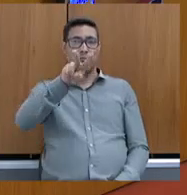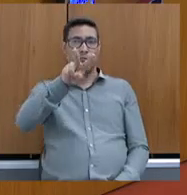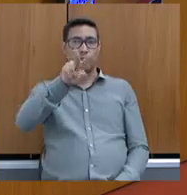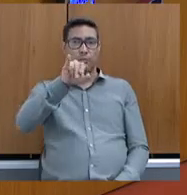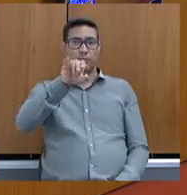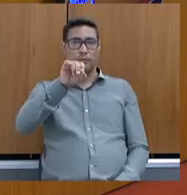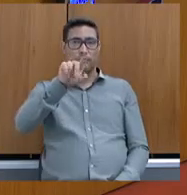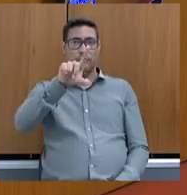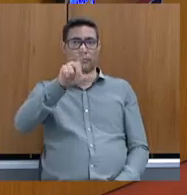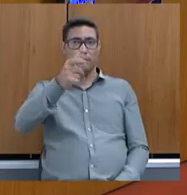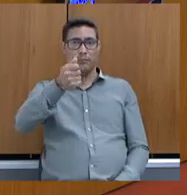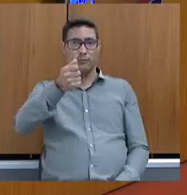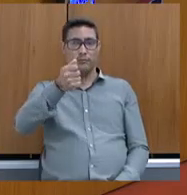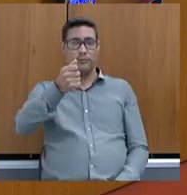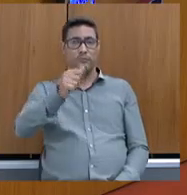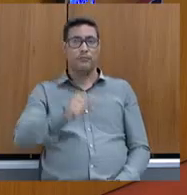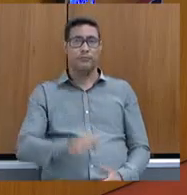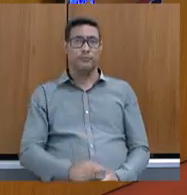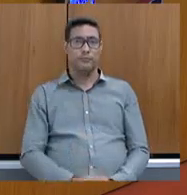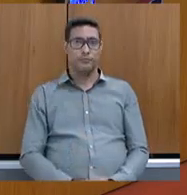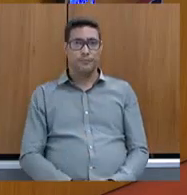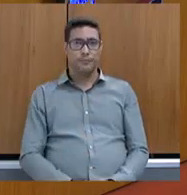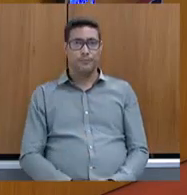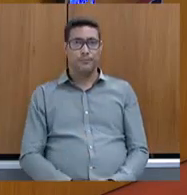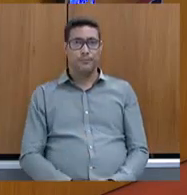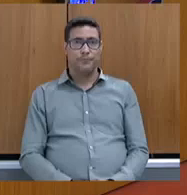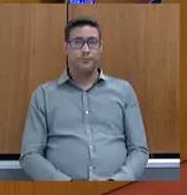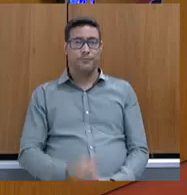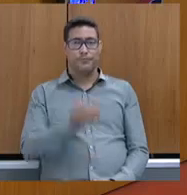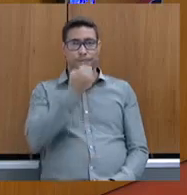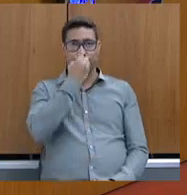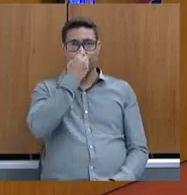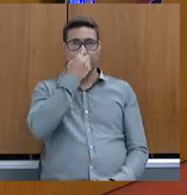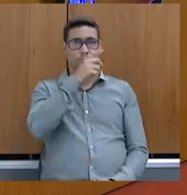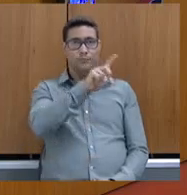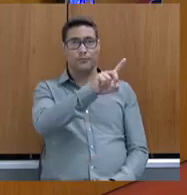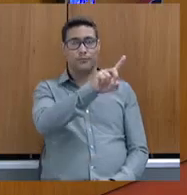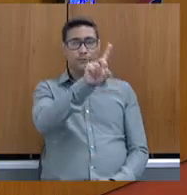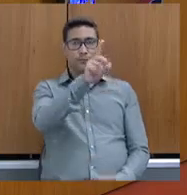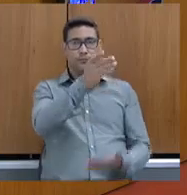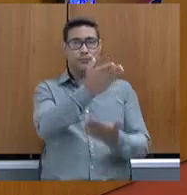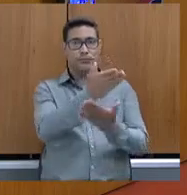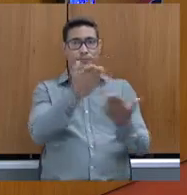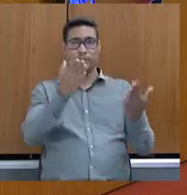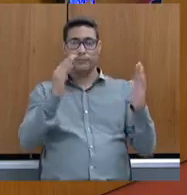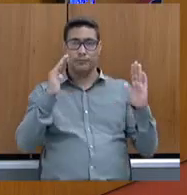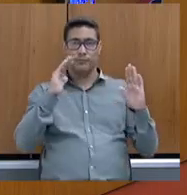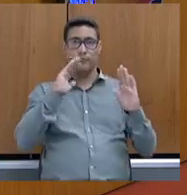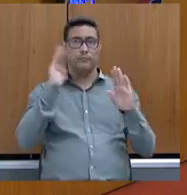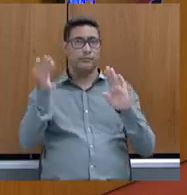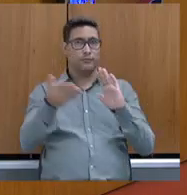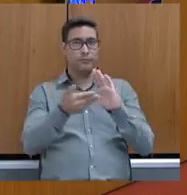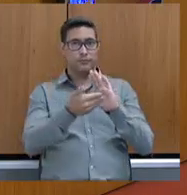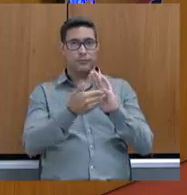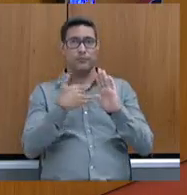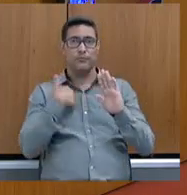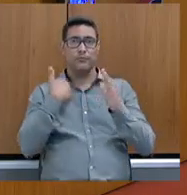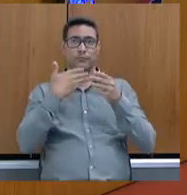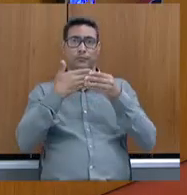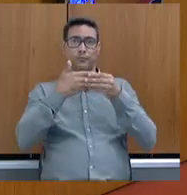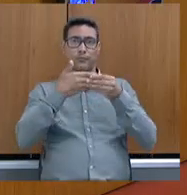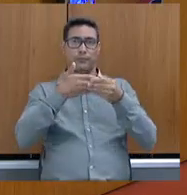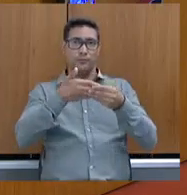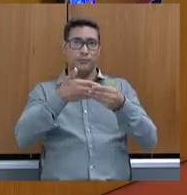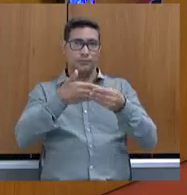considerações Bom dia a todas a todos eu quero cumprimentar de